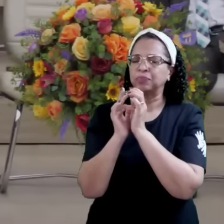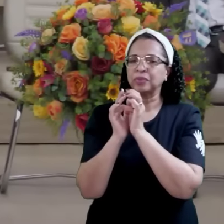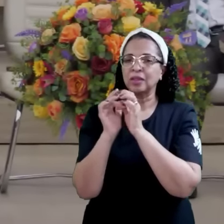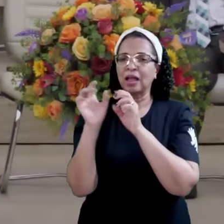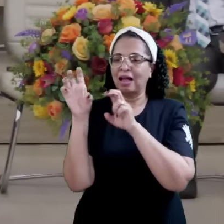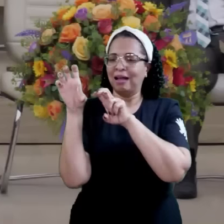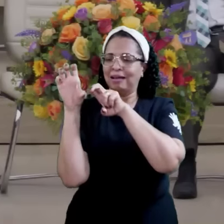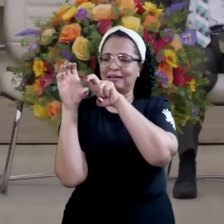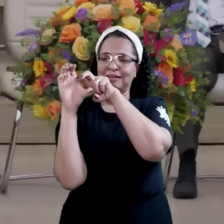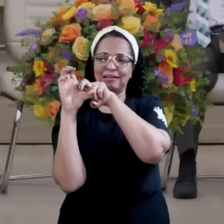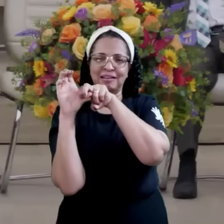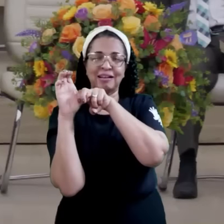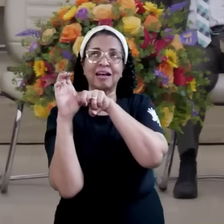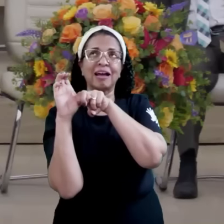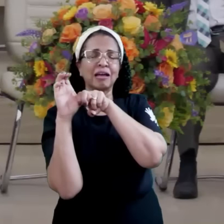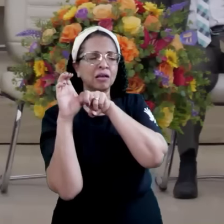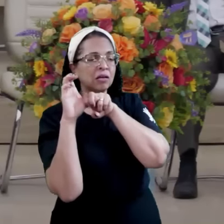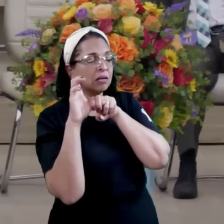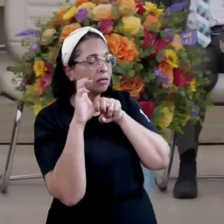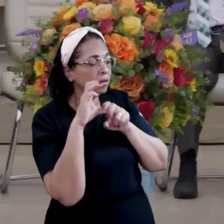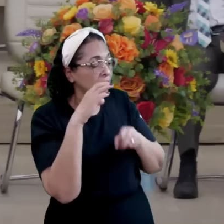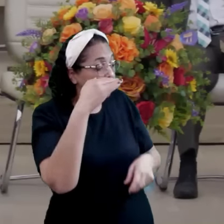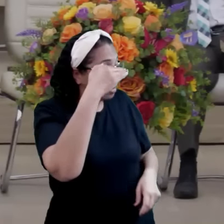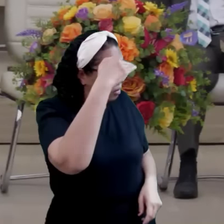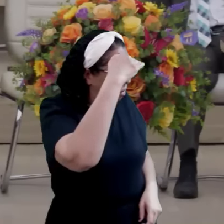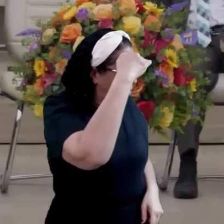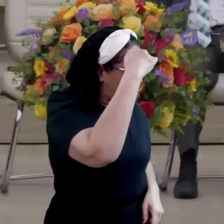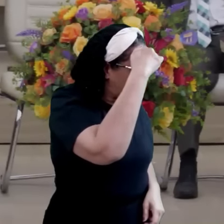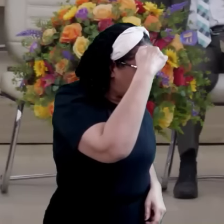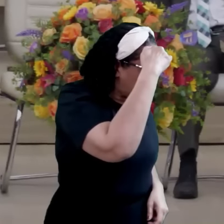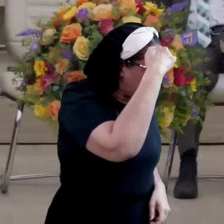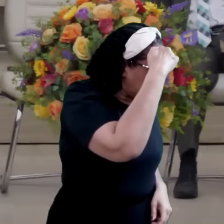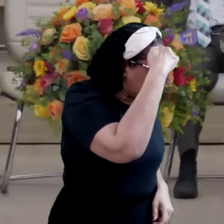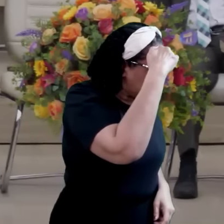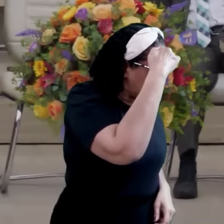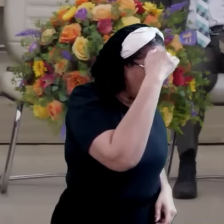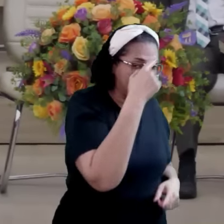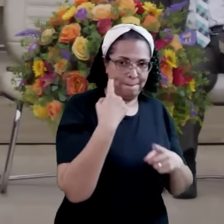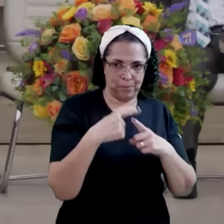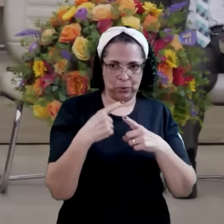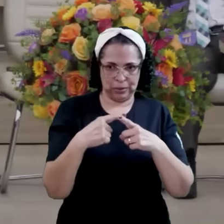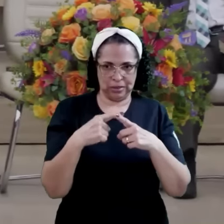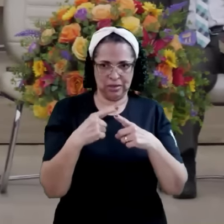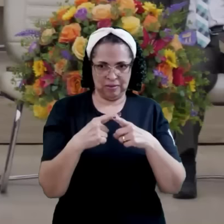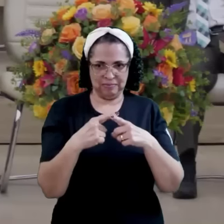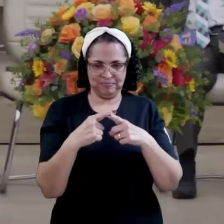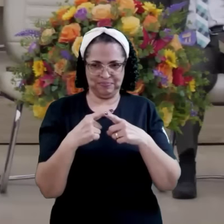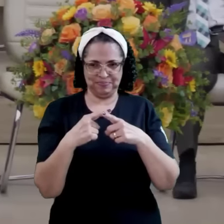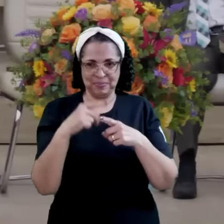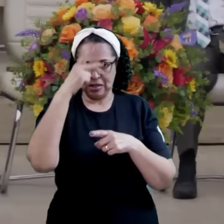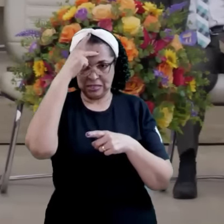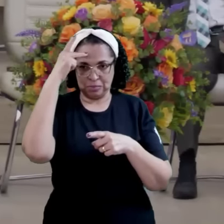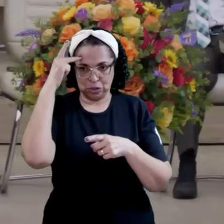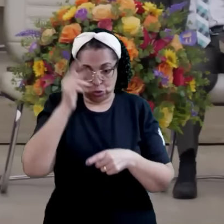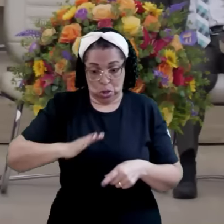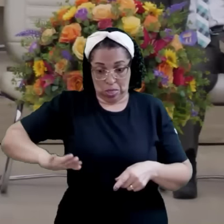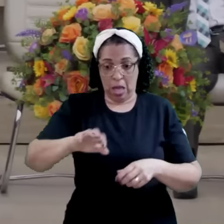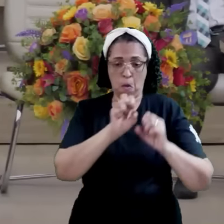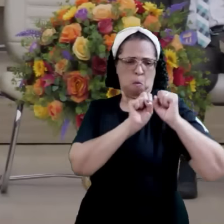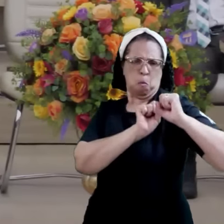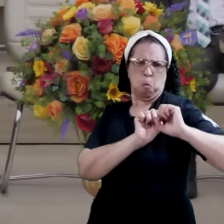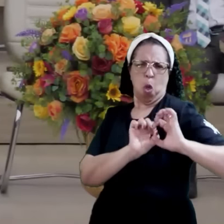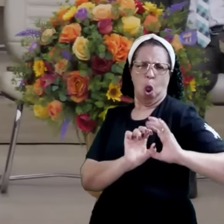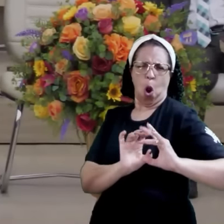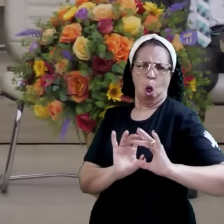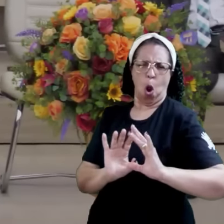em cima da cabeça de Jesus correram tanto para ver ele não puderam eu talvez não tô no lugar tão privilegiado mas ninguém